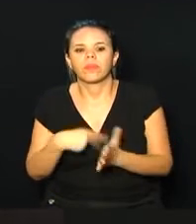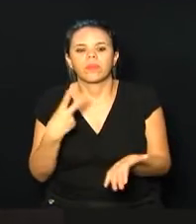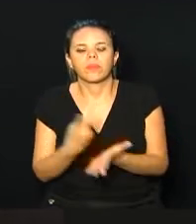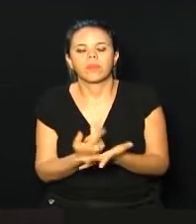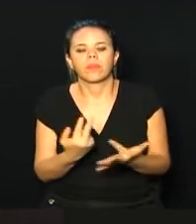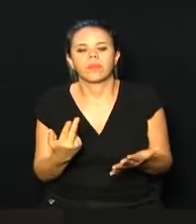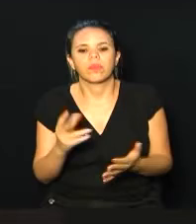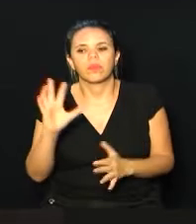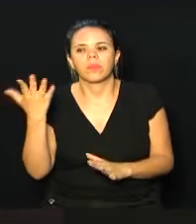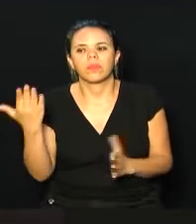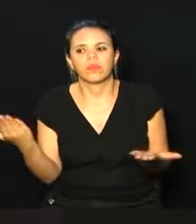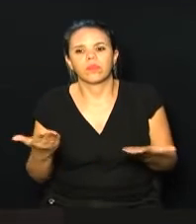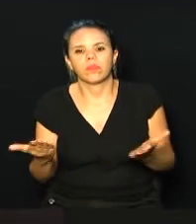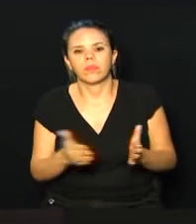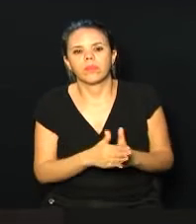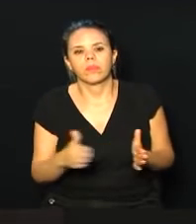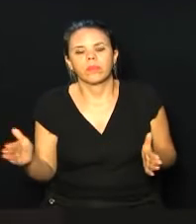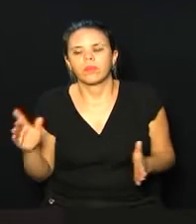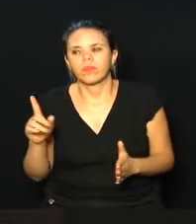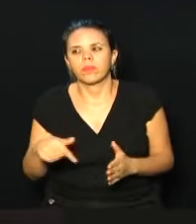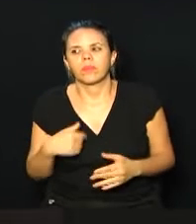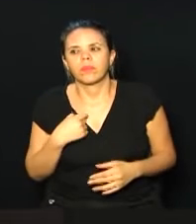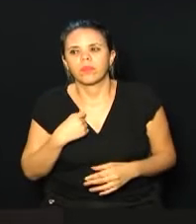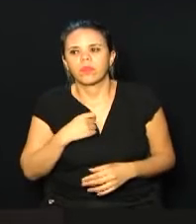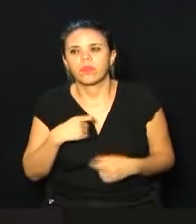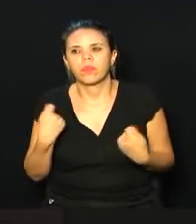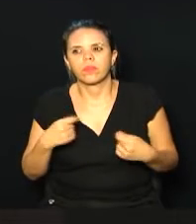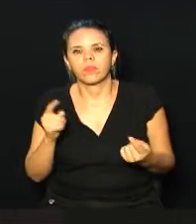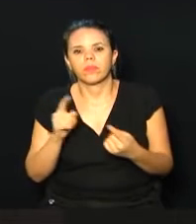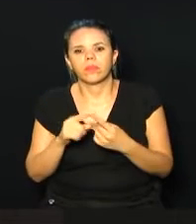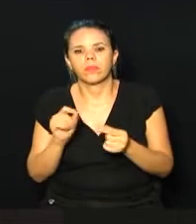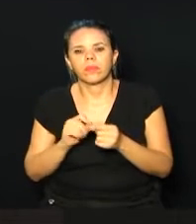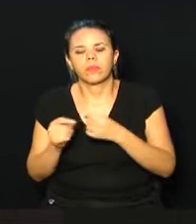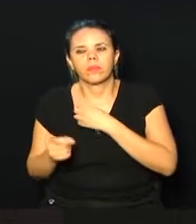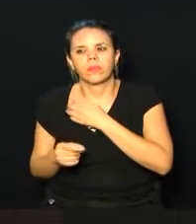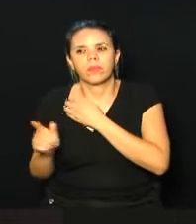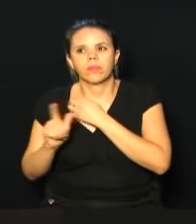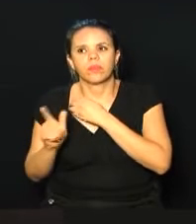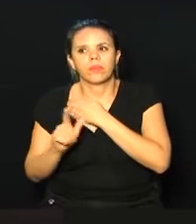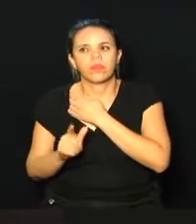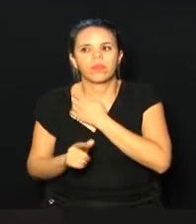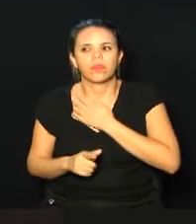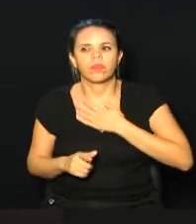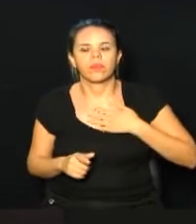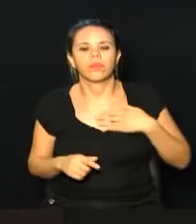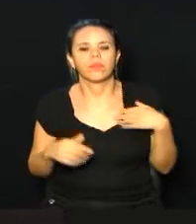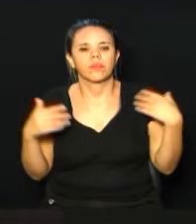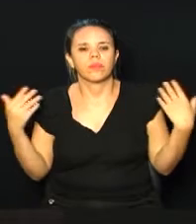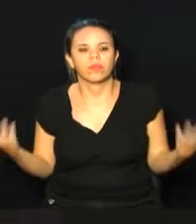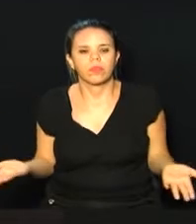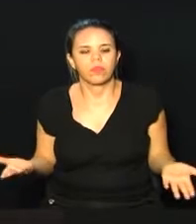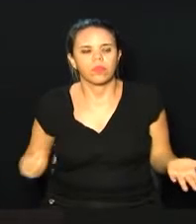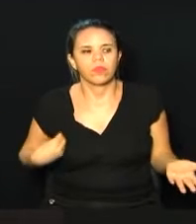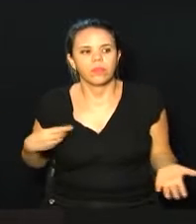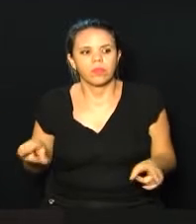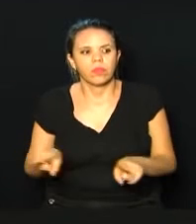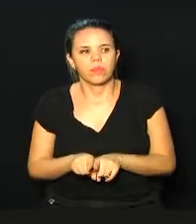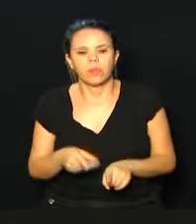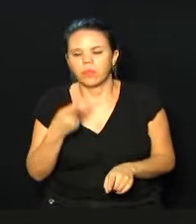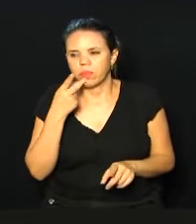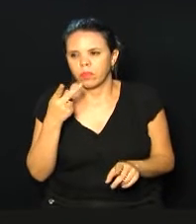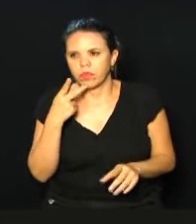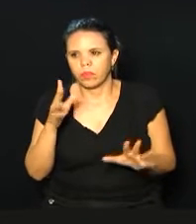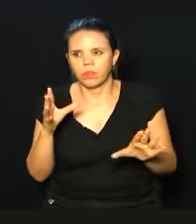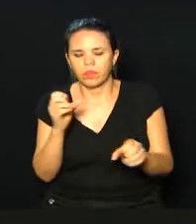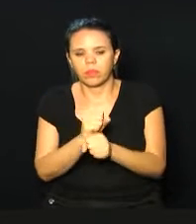vai acontecer agora, e isso nós pretendemos fazer. E é claro também, quando nós estivermos falando do